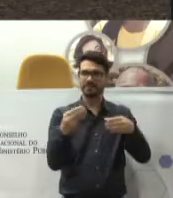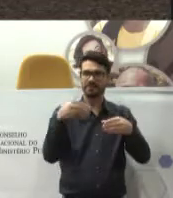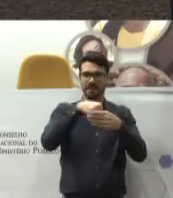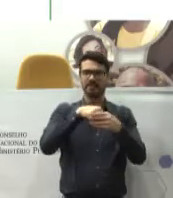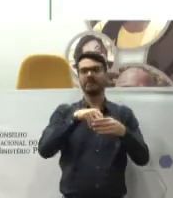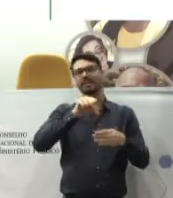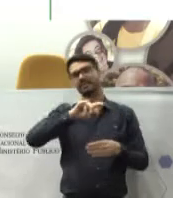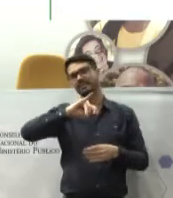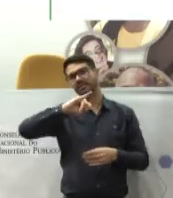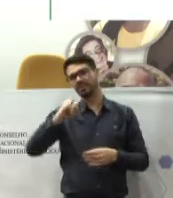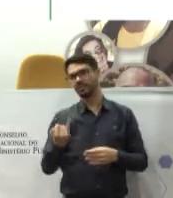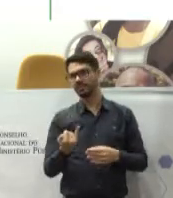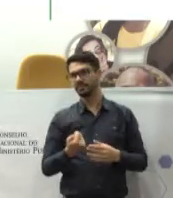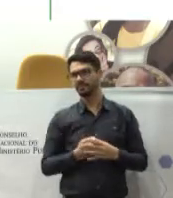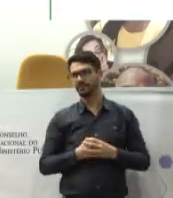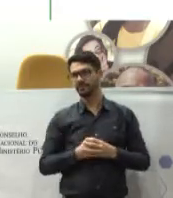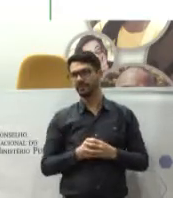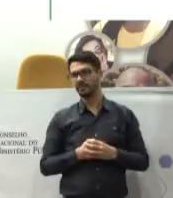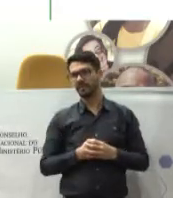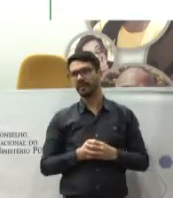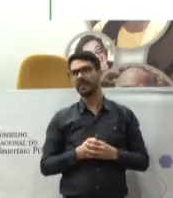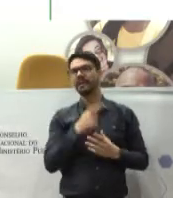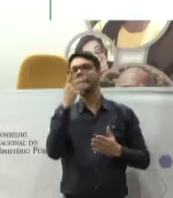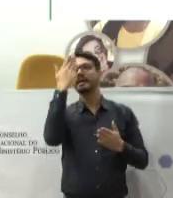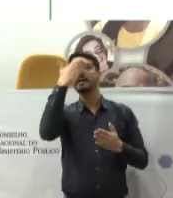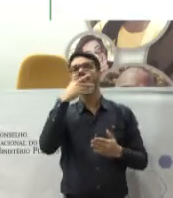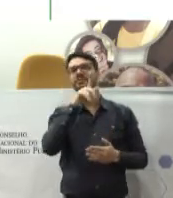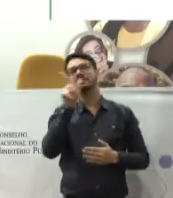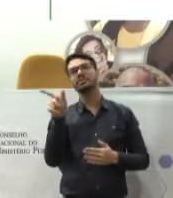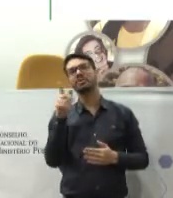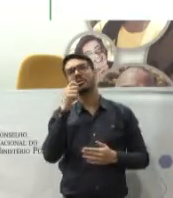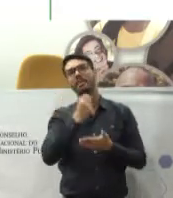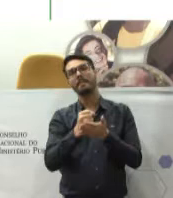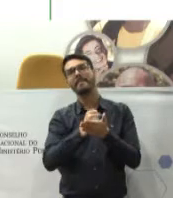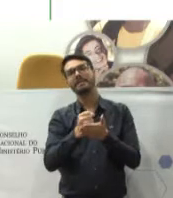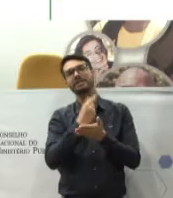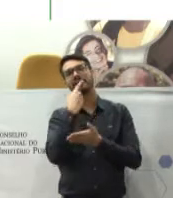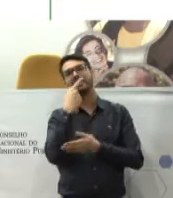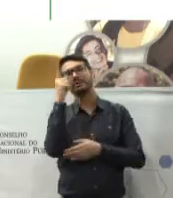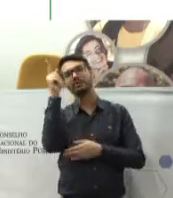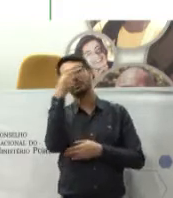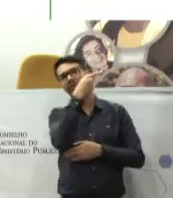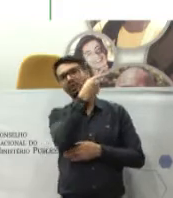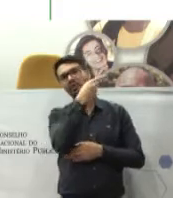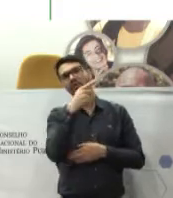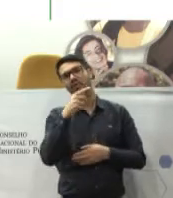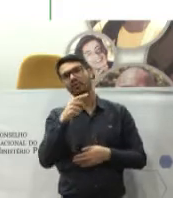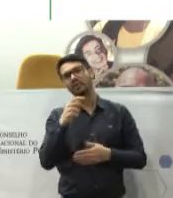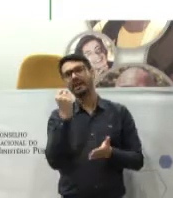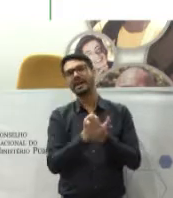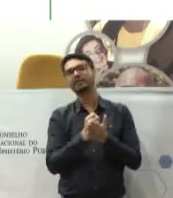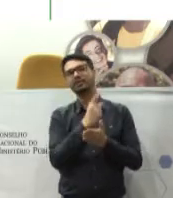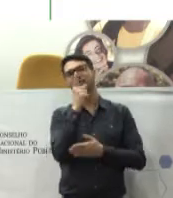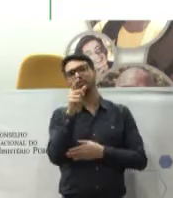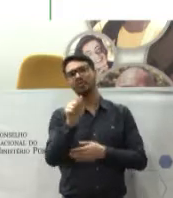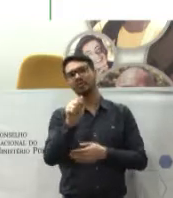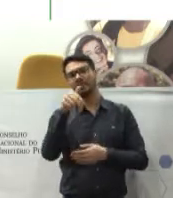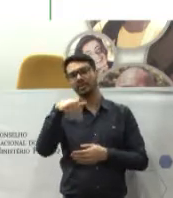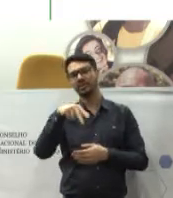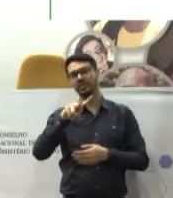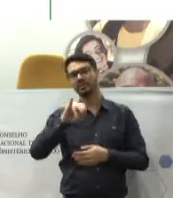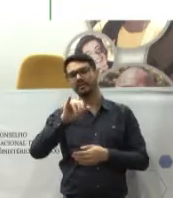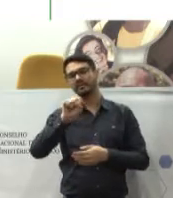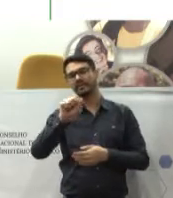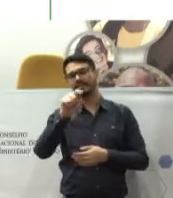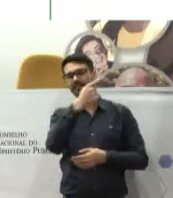pelo STJ. Registro na Anvisa. Essa questão vai criar um pouco de polêmica ainda no Supremo Tribunal Federal.